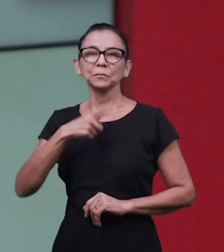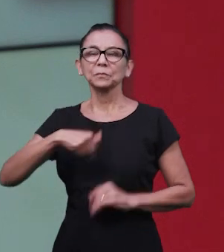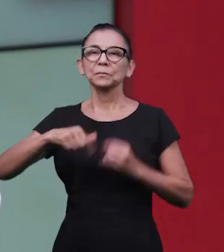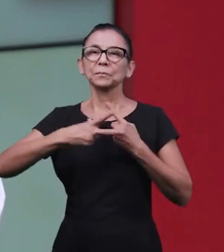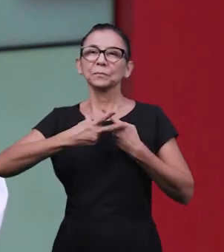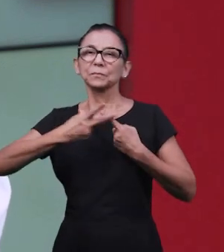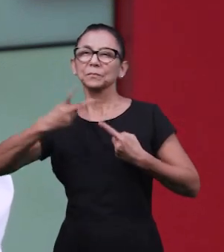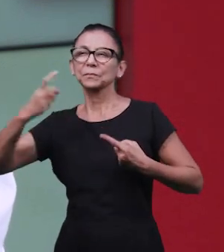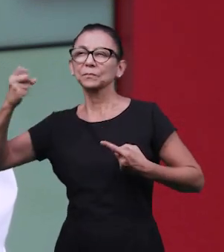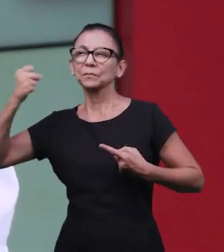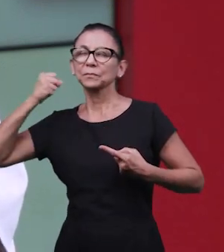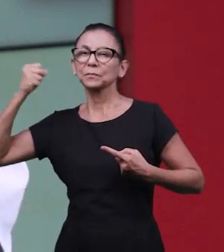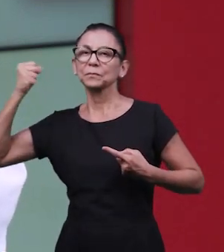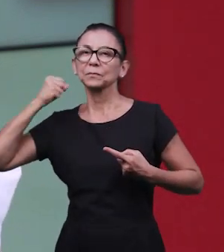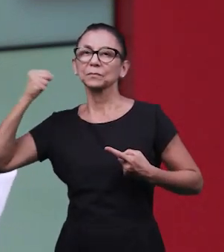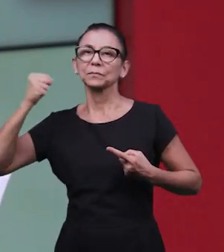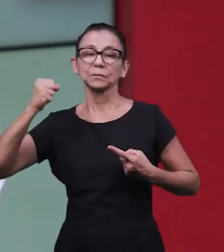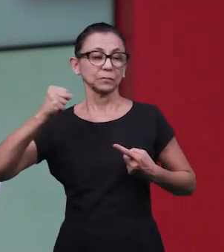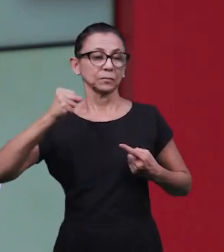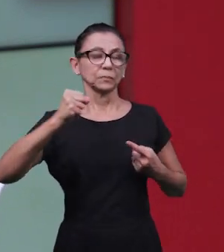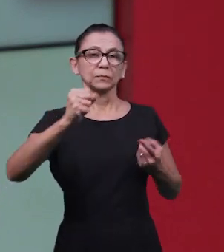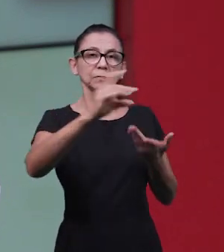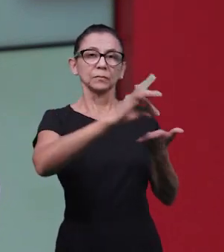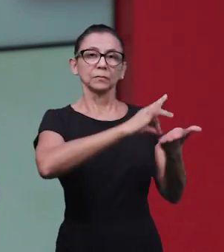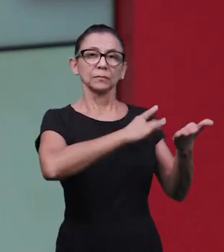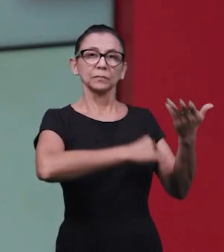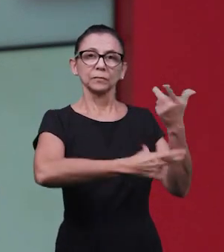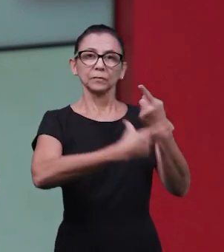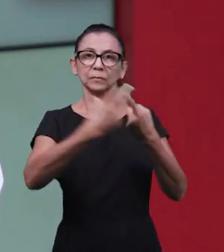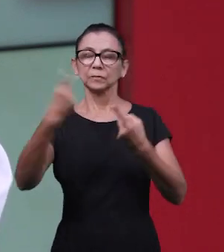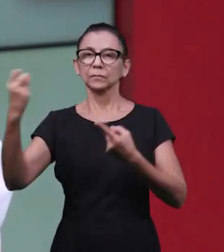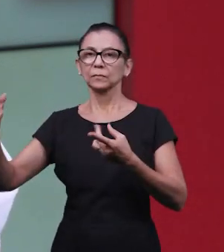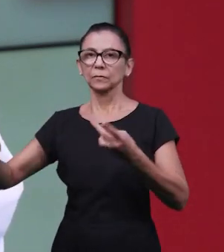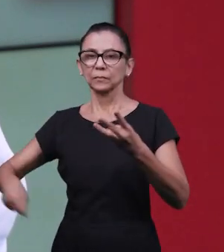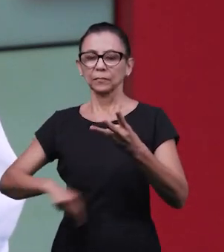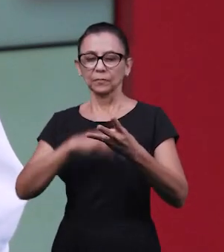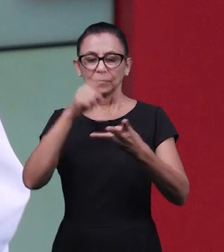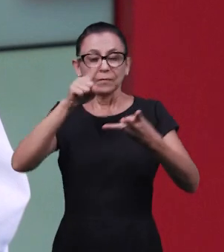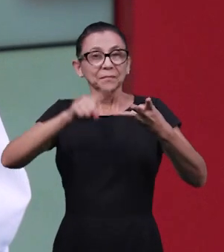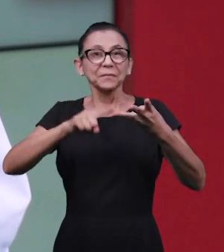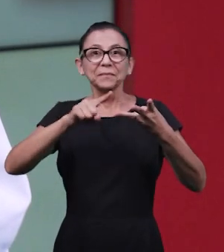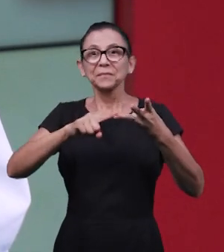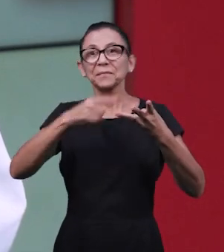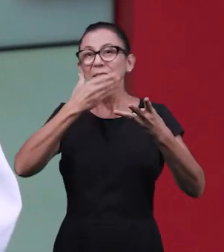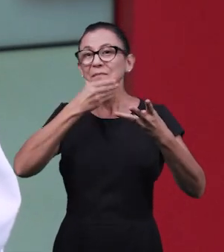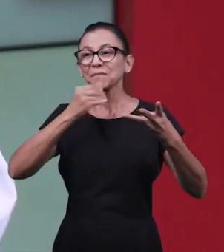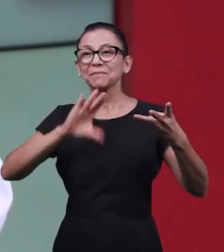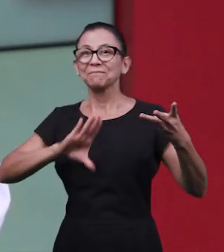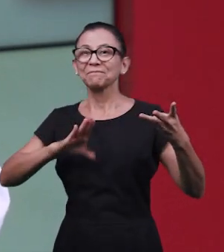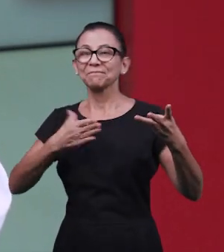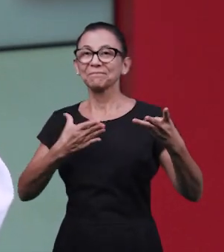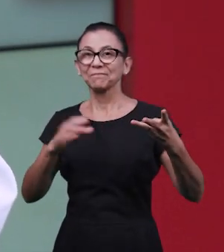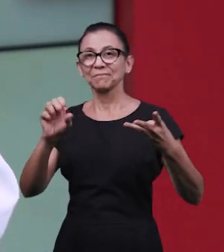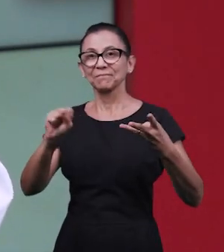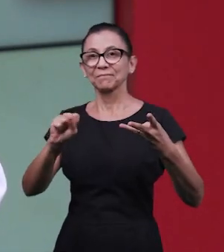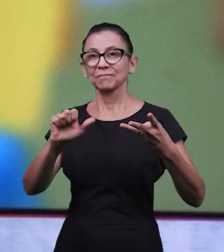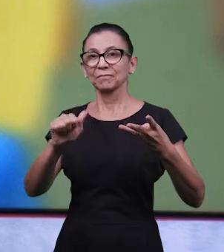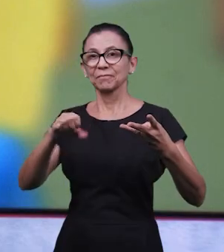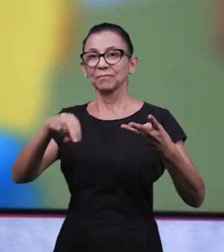Espiritualmente falando, a espada é a palavra de Deus, que deve sempre estar cravada